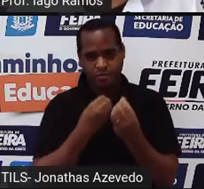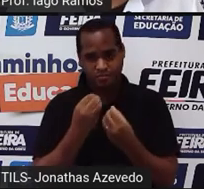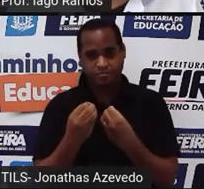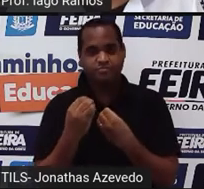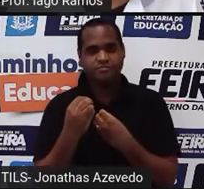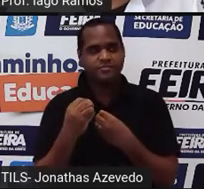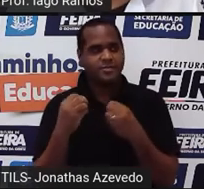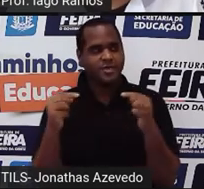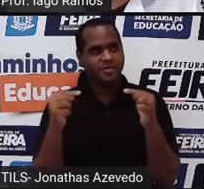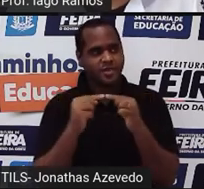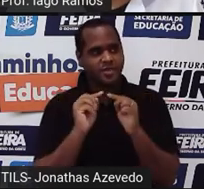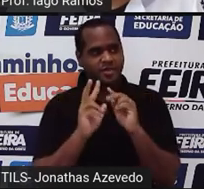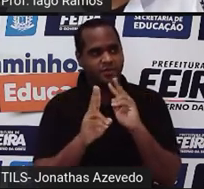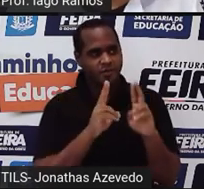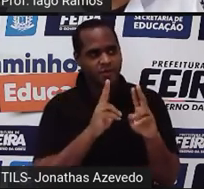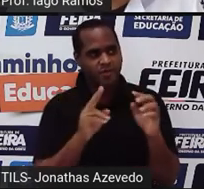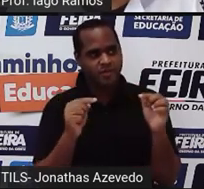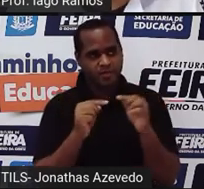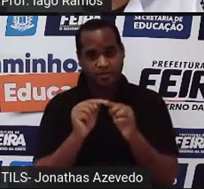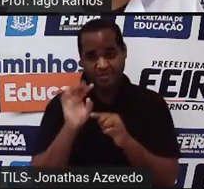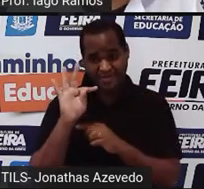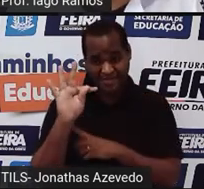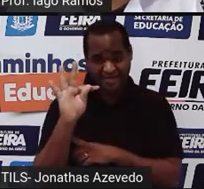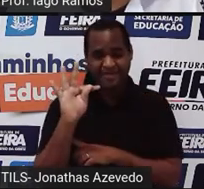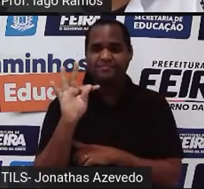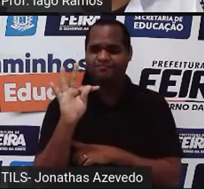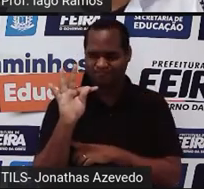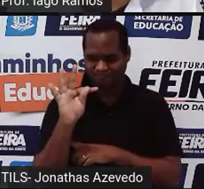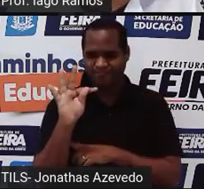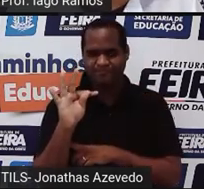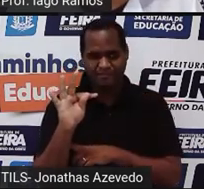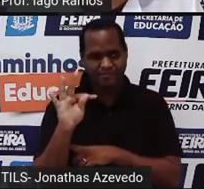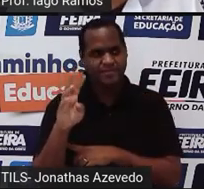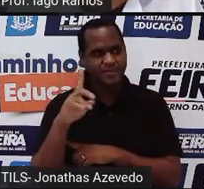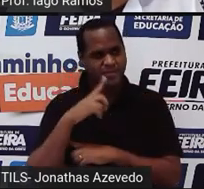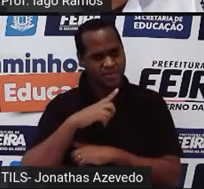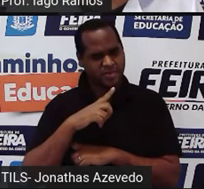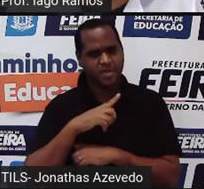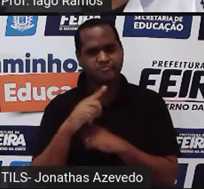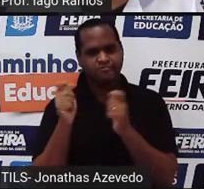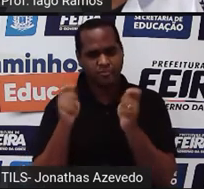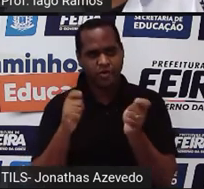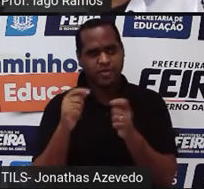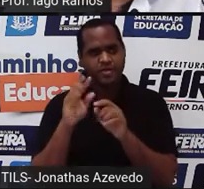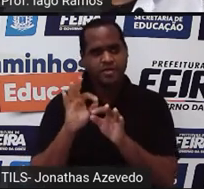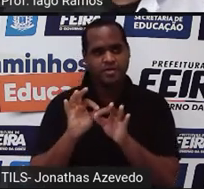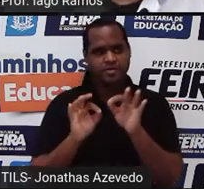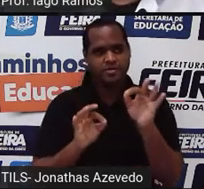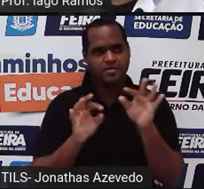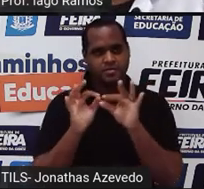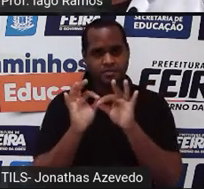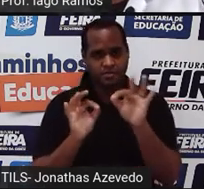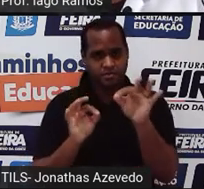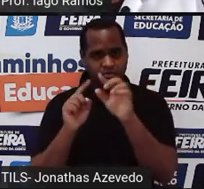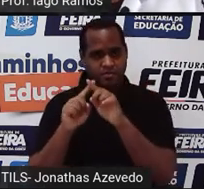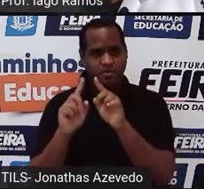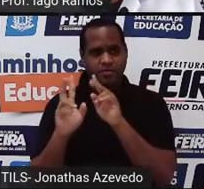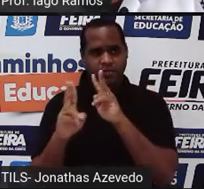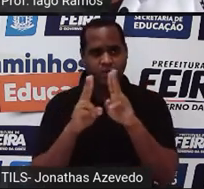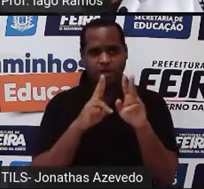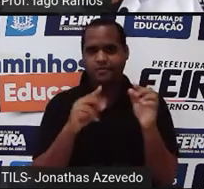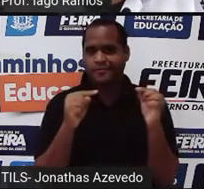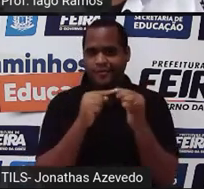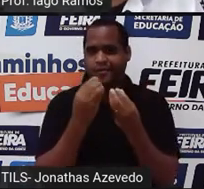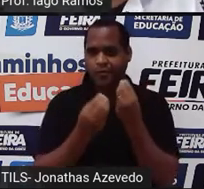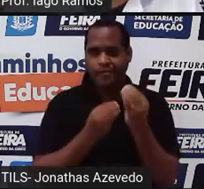Da mesma forma, o ponto T, olha só, está essa distância aqui, continuando essa distância,